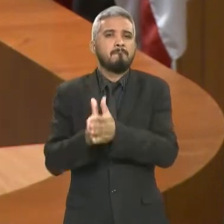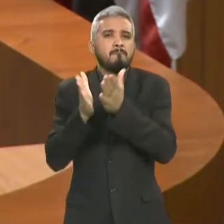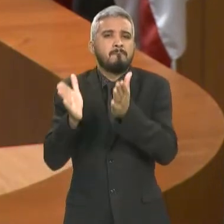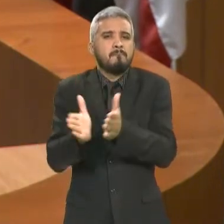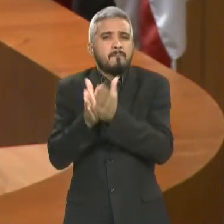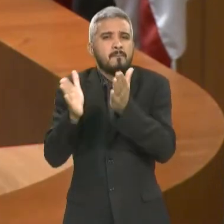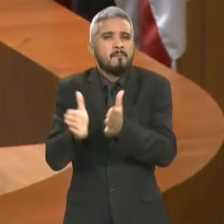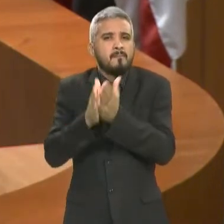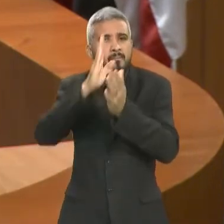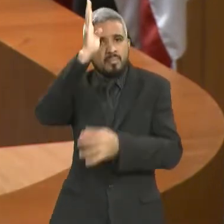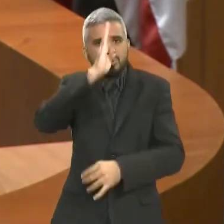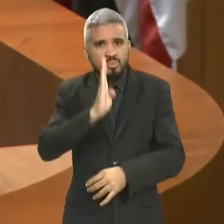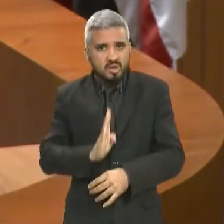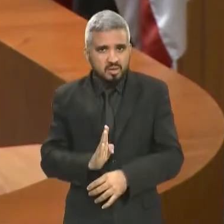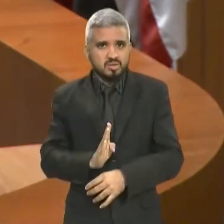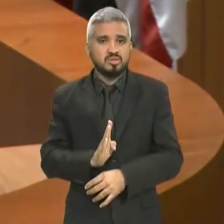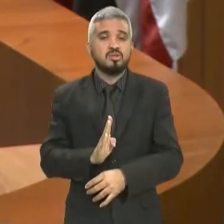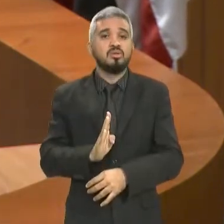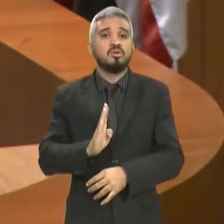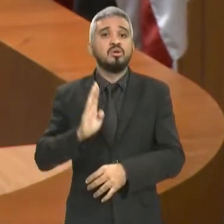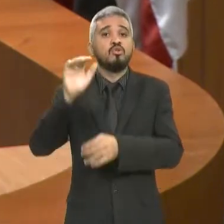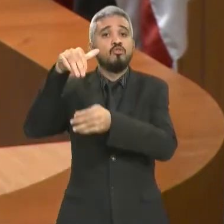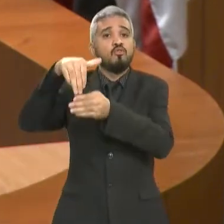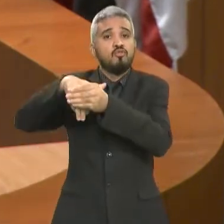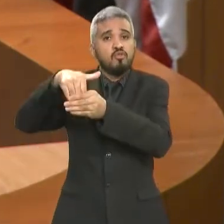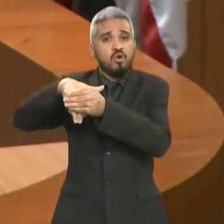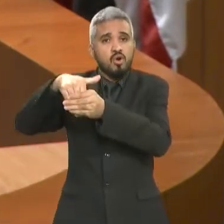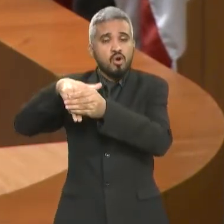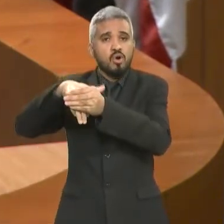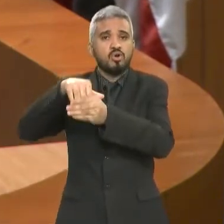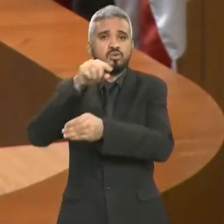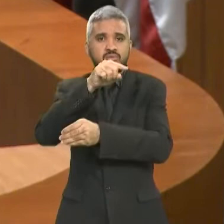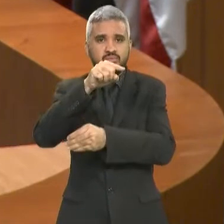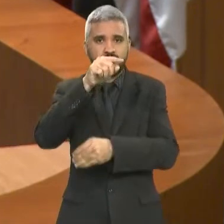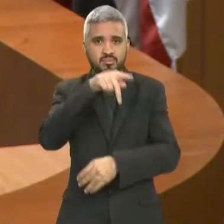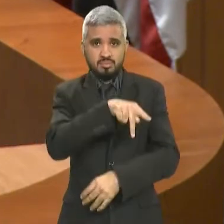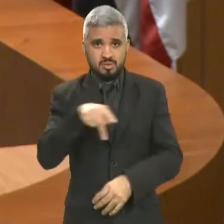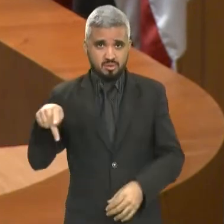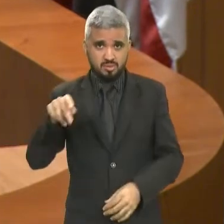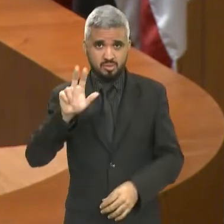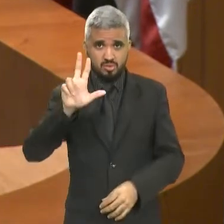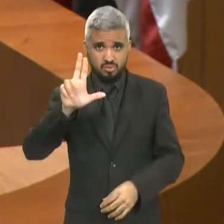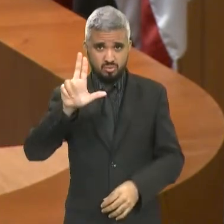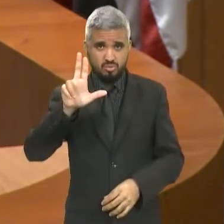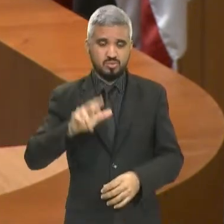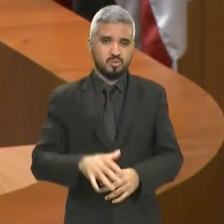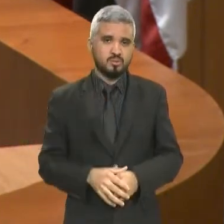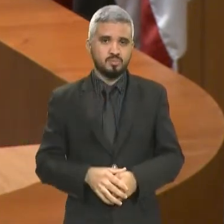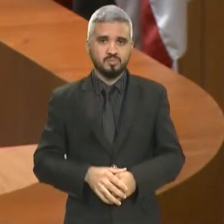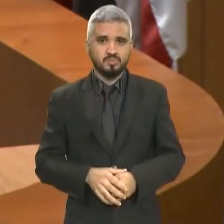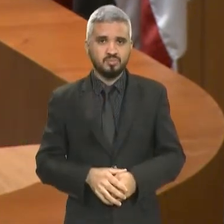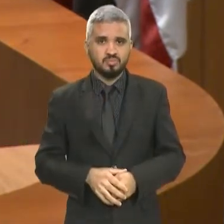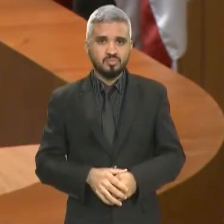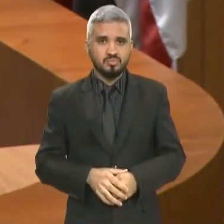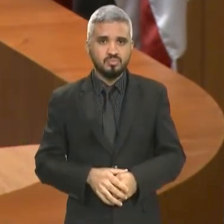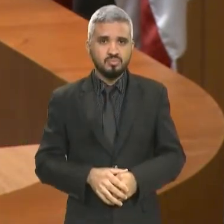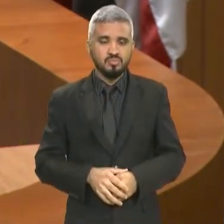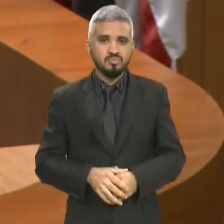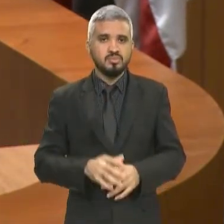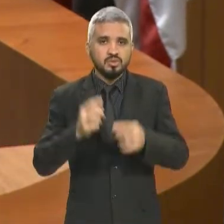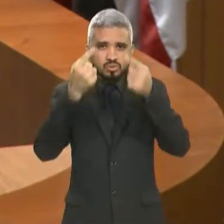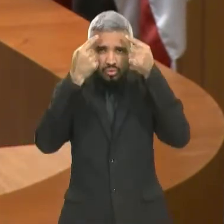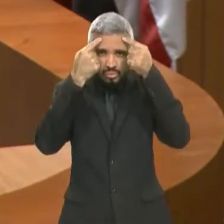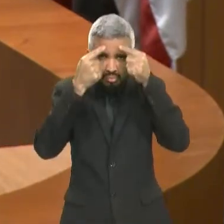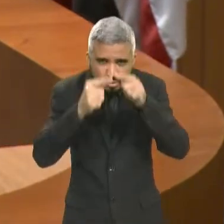Lula terminasse em primeiro lugar, muito perto de vencer no primeiro turno. Foi a persistência simples e humilde do